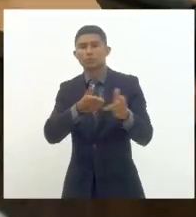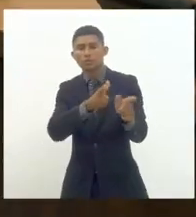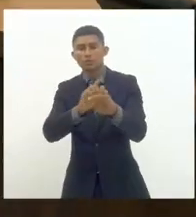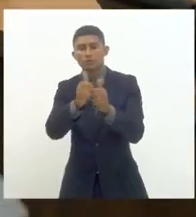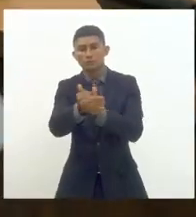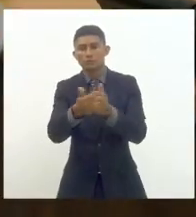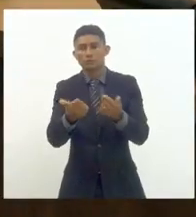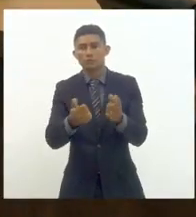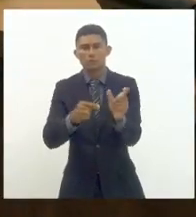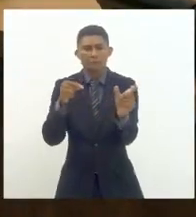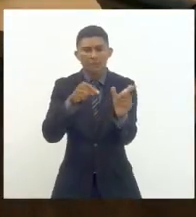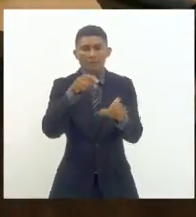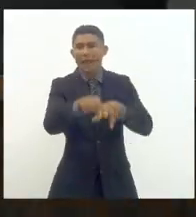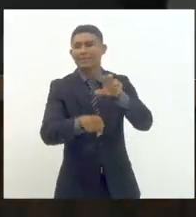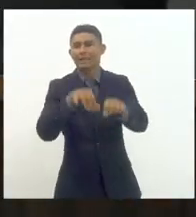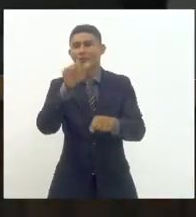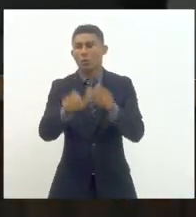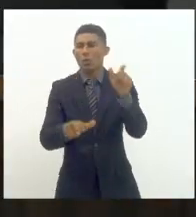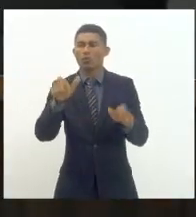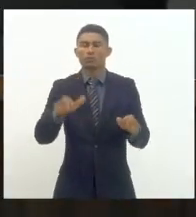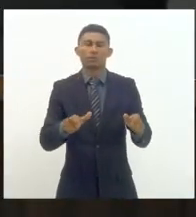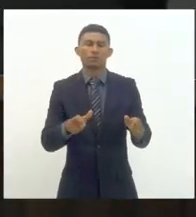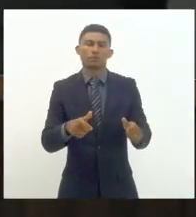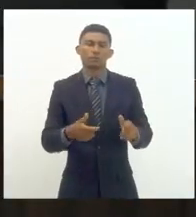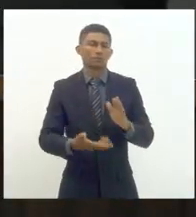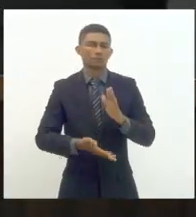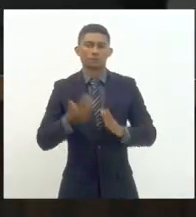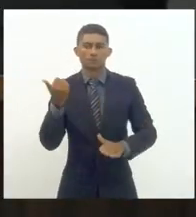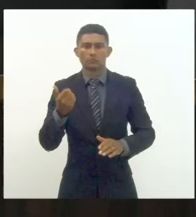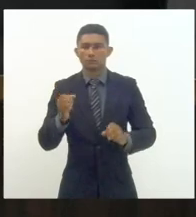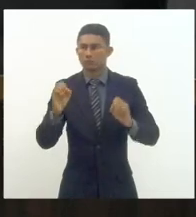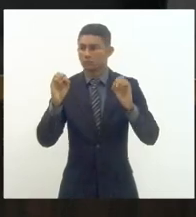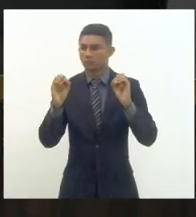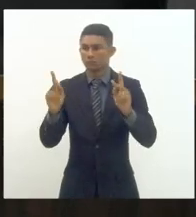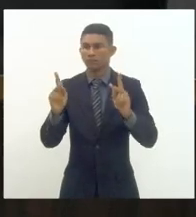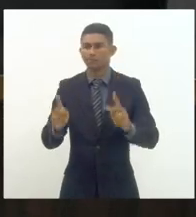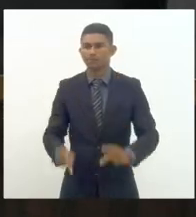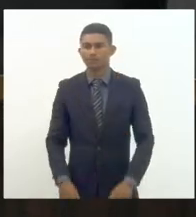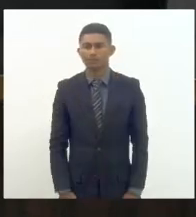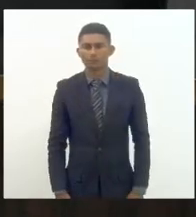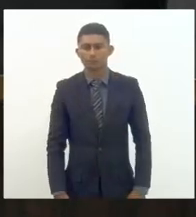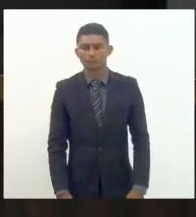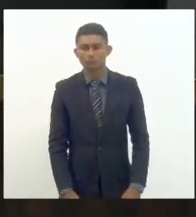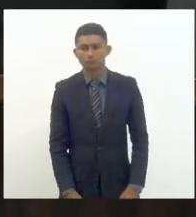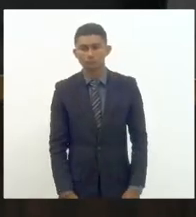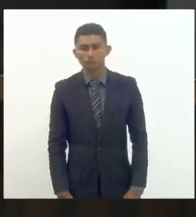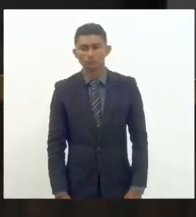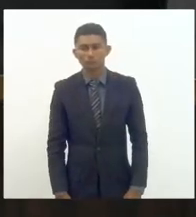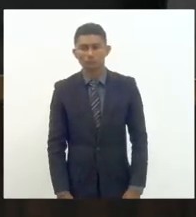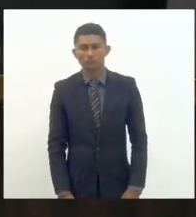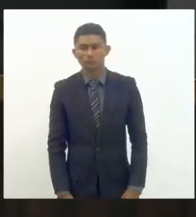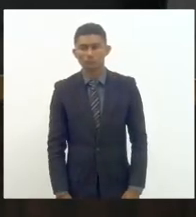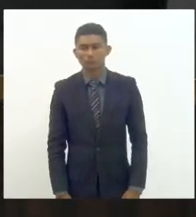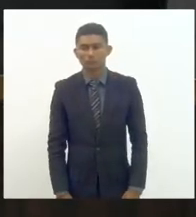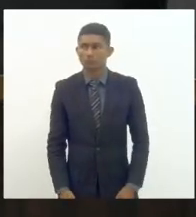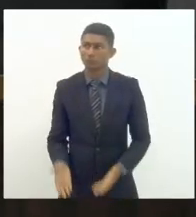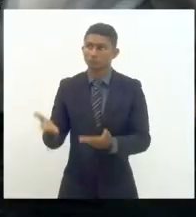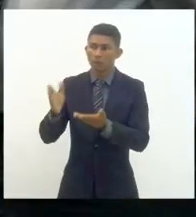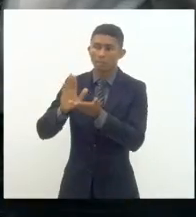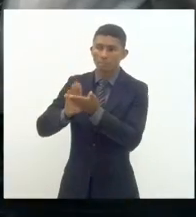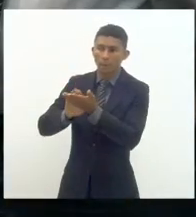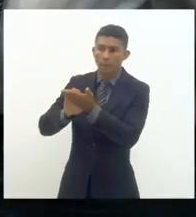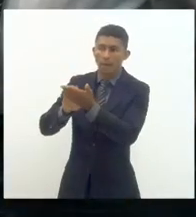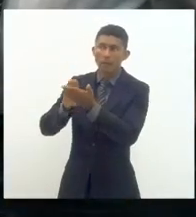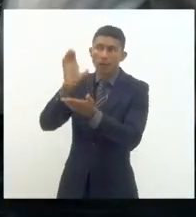o caçador, perfeitamente. Ok. Está aqui. Então, esse texto... Então, ok. O parecer, pelas senhor presidente... palmas... É pela...